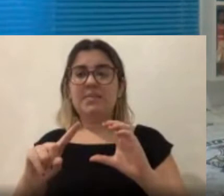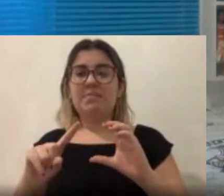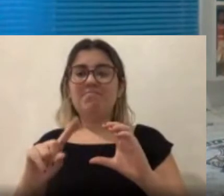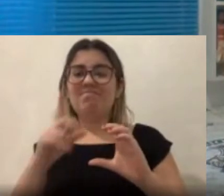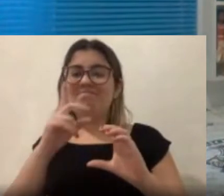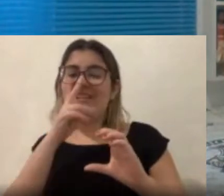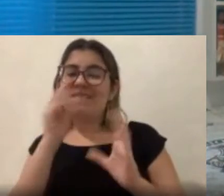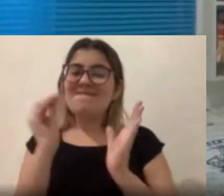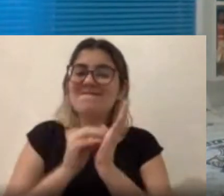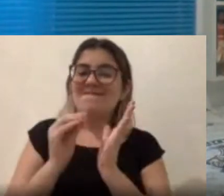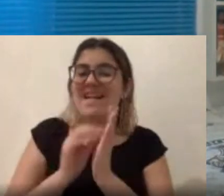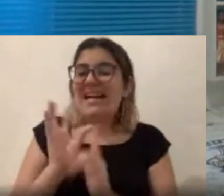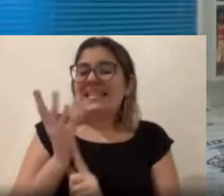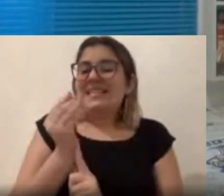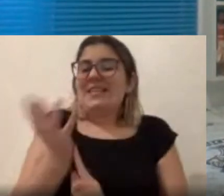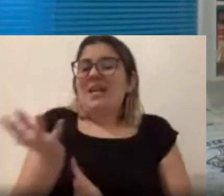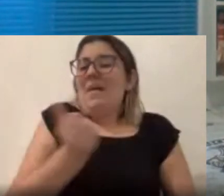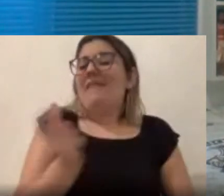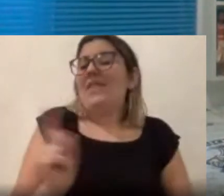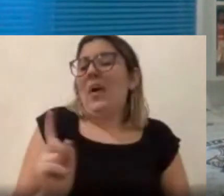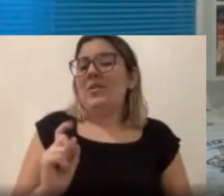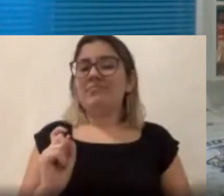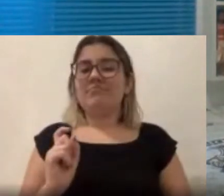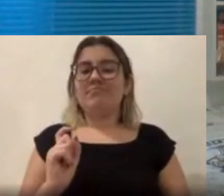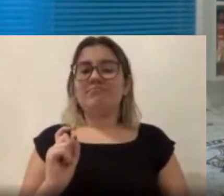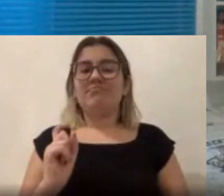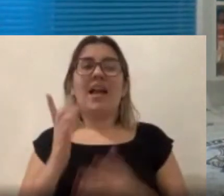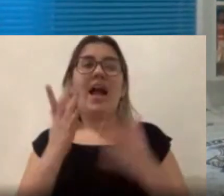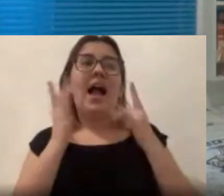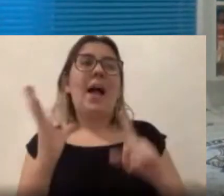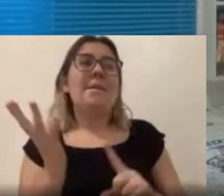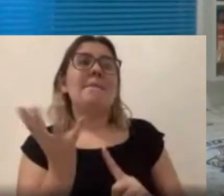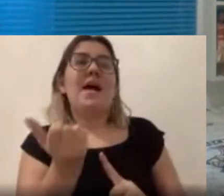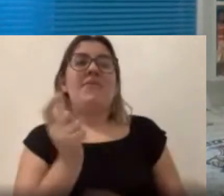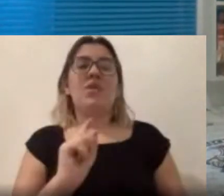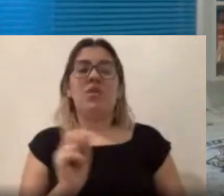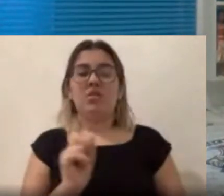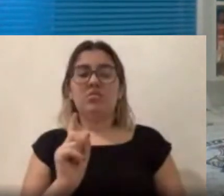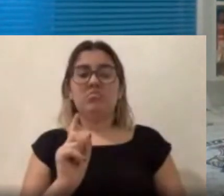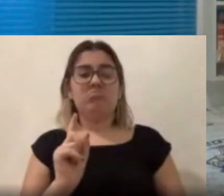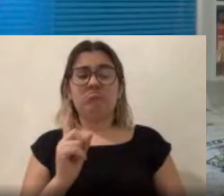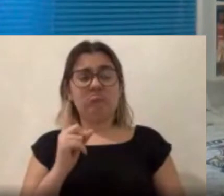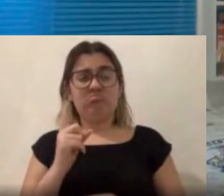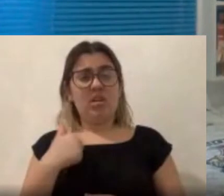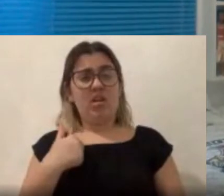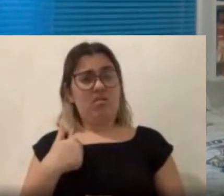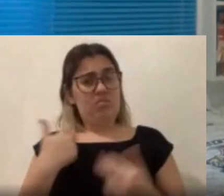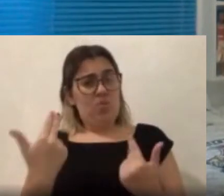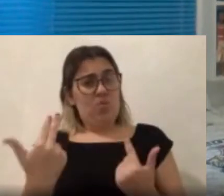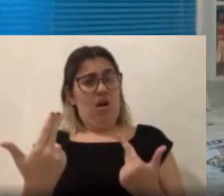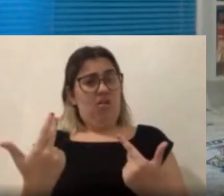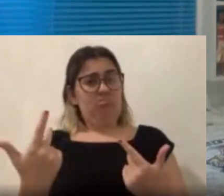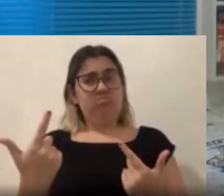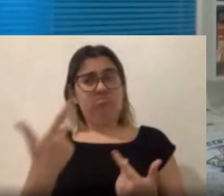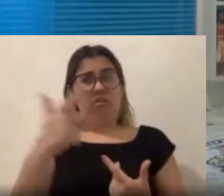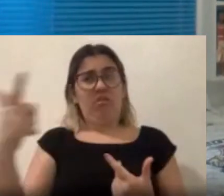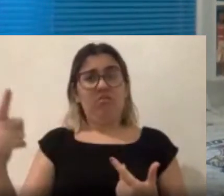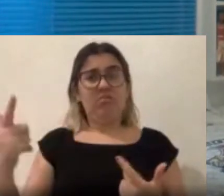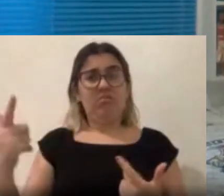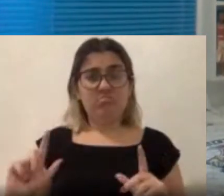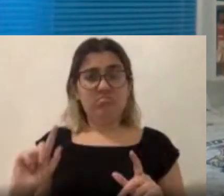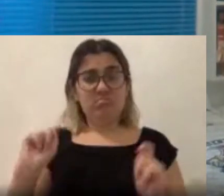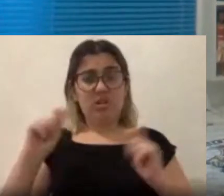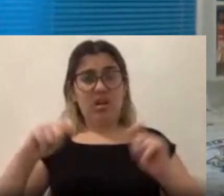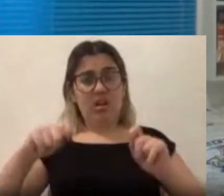espaço no palco, fazendo um personagem. E dentro desse pensamento, eu comecei algumas